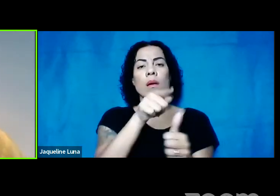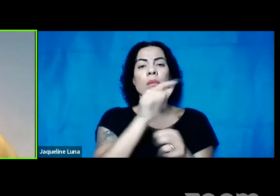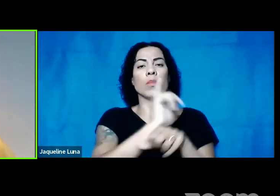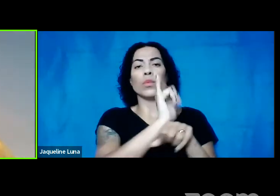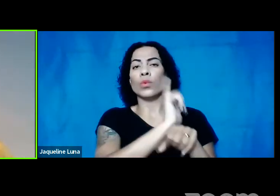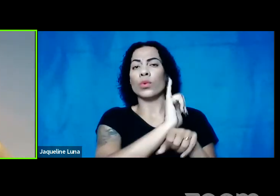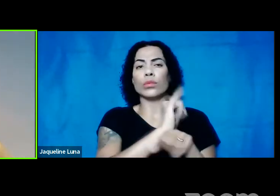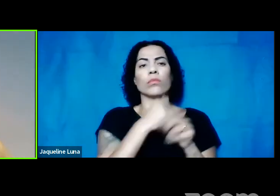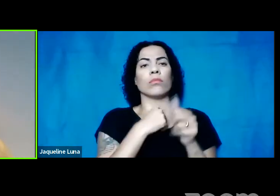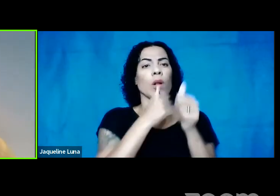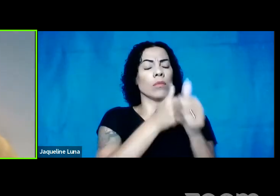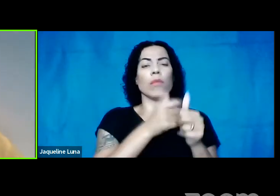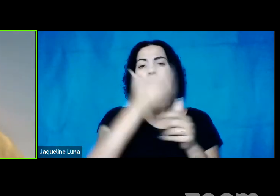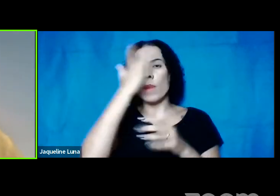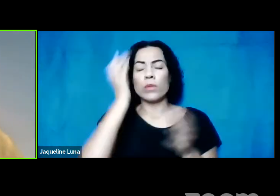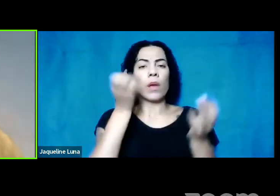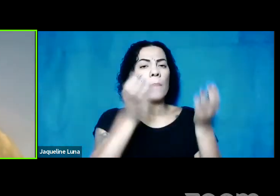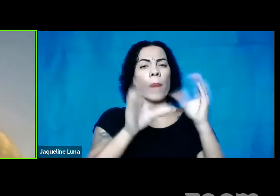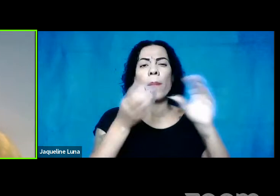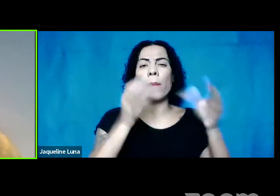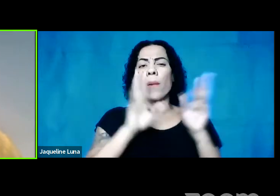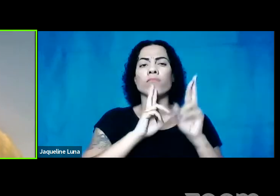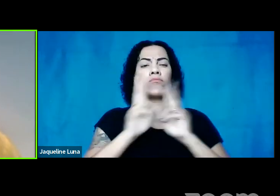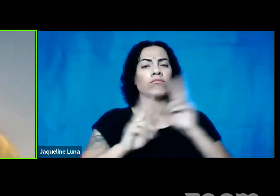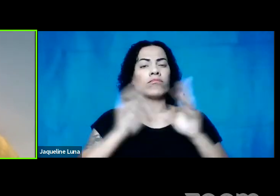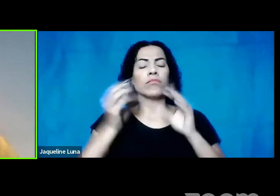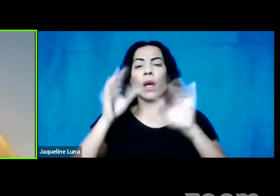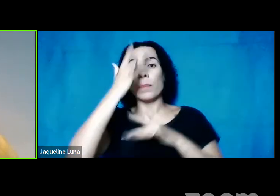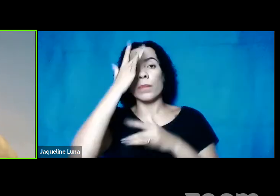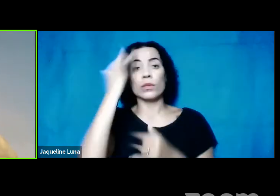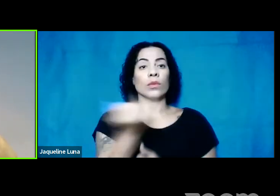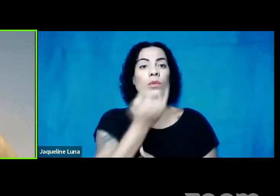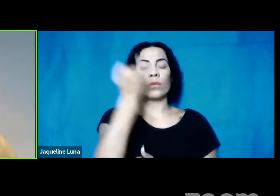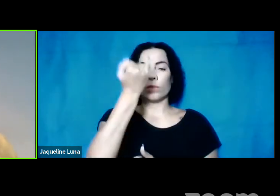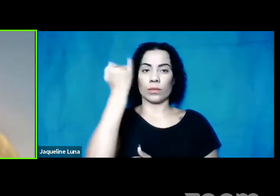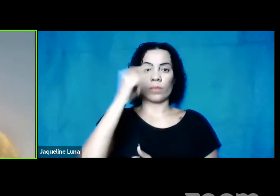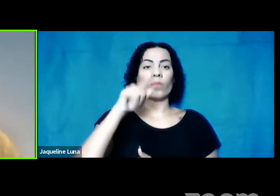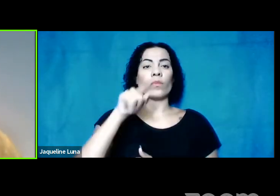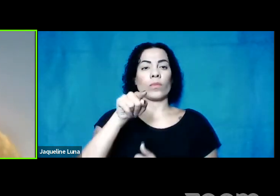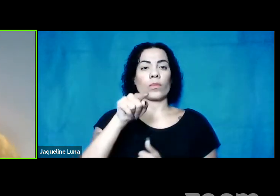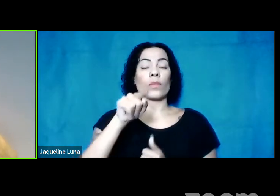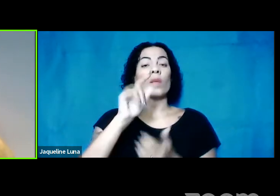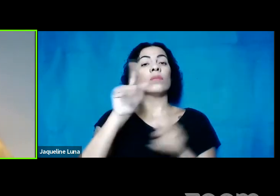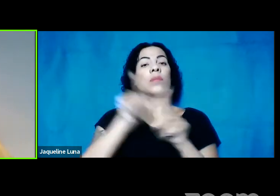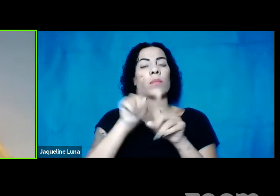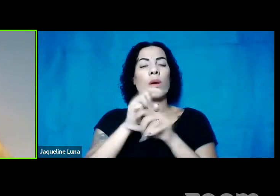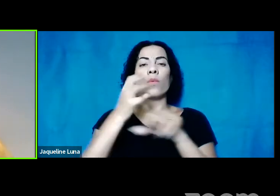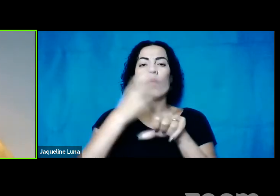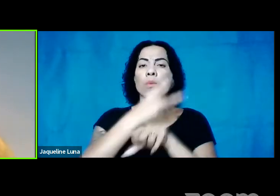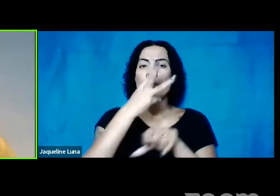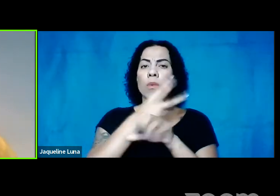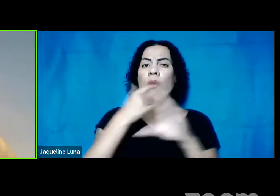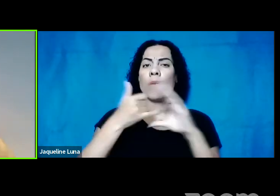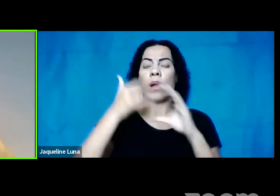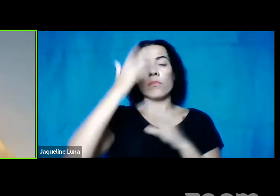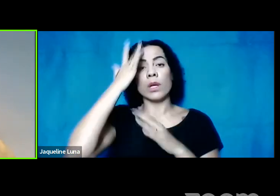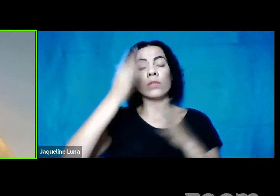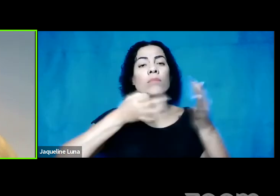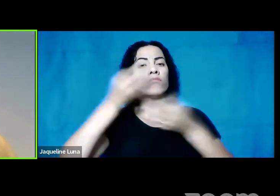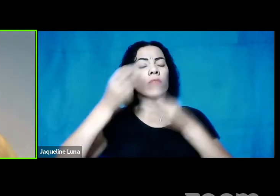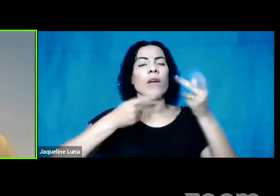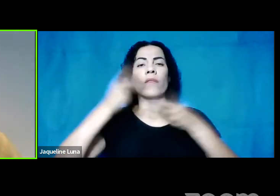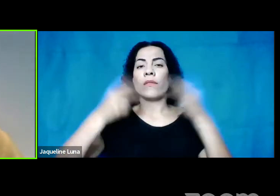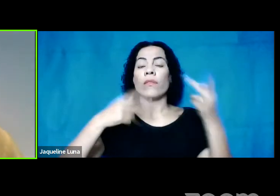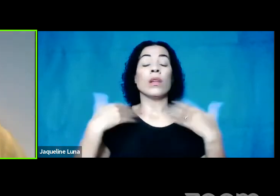YouTube, bombando pessoas fundamentais, no WhatsApp, colegas comentando. Então,